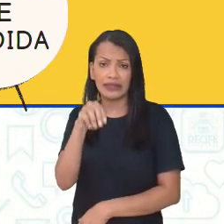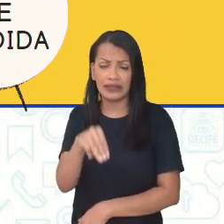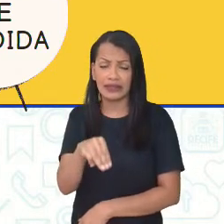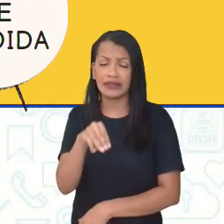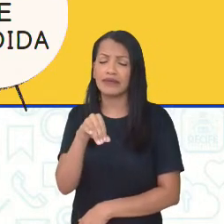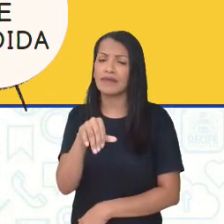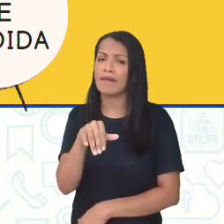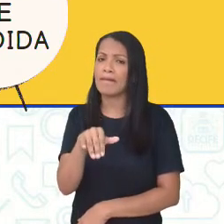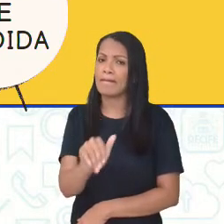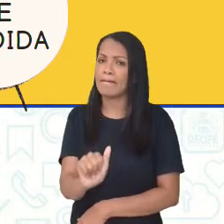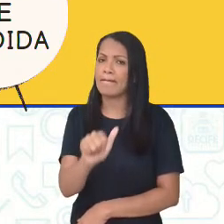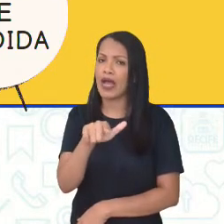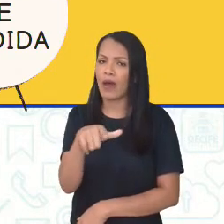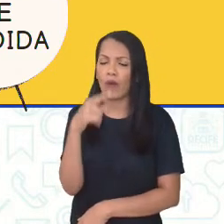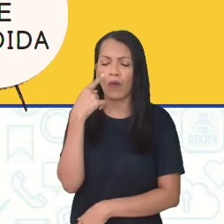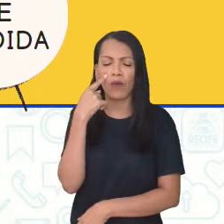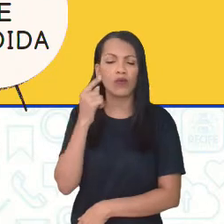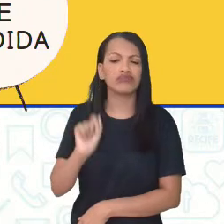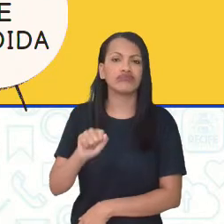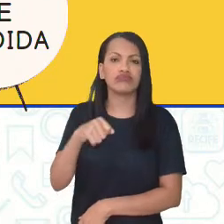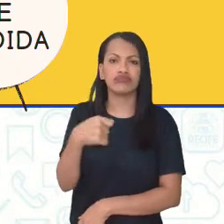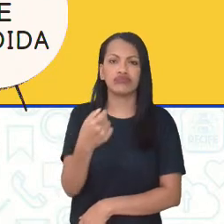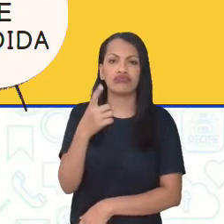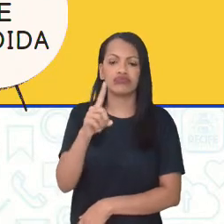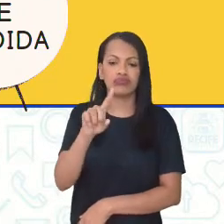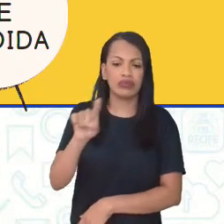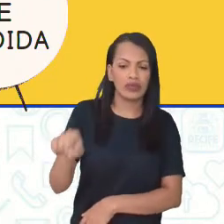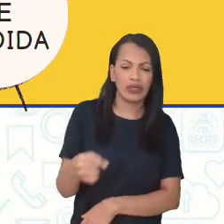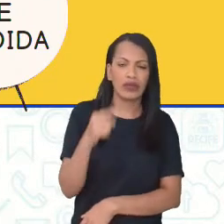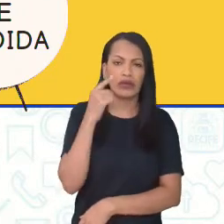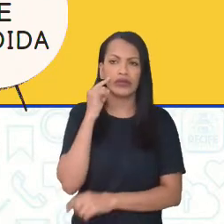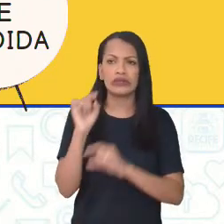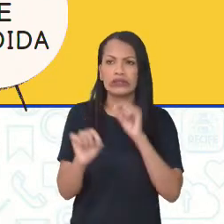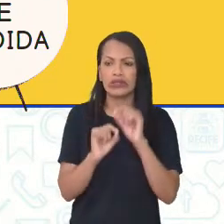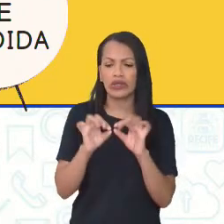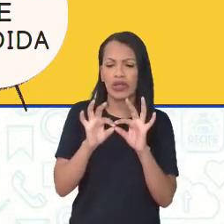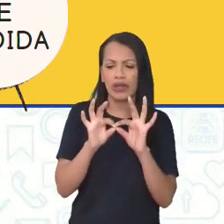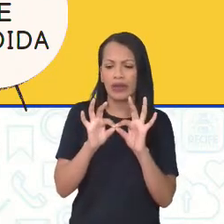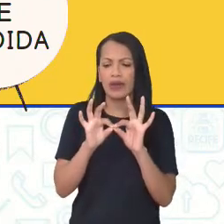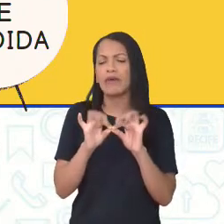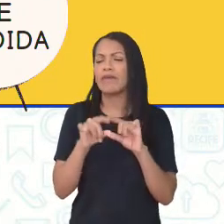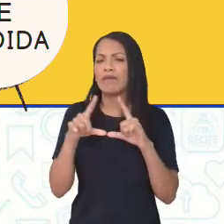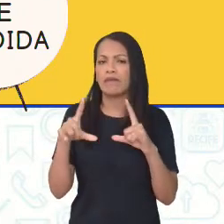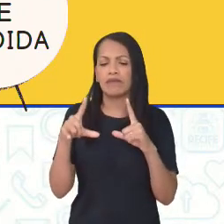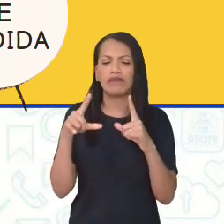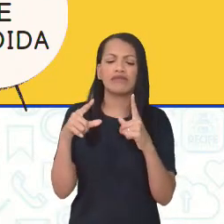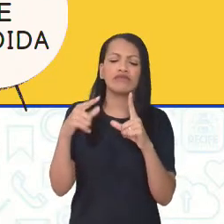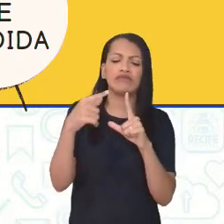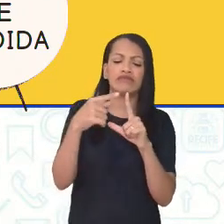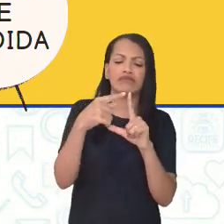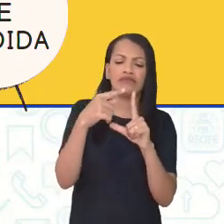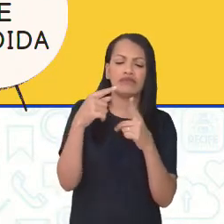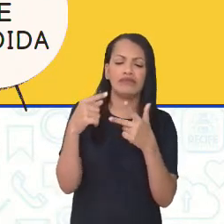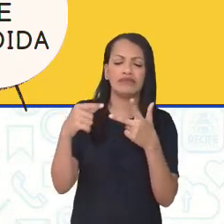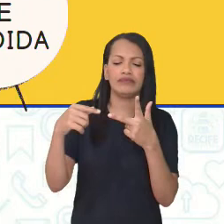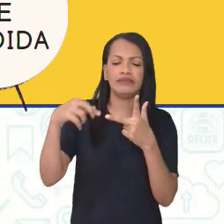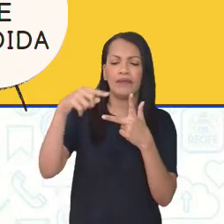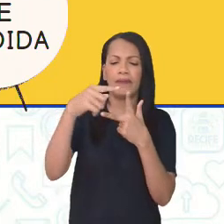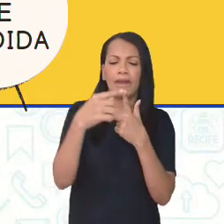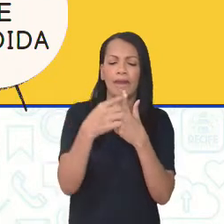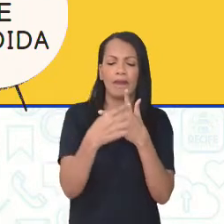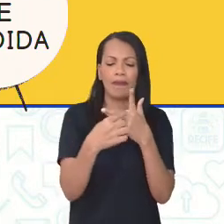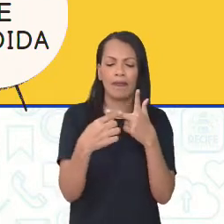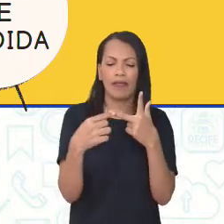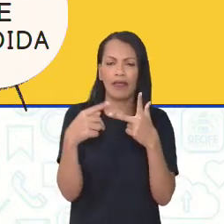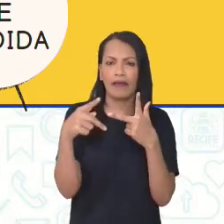Tem. Se você vai medir o perímetro de um polígono, pode ser que esteja em